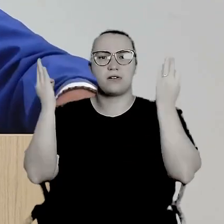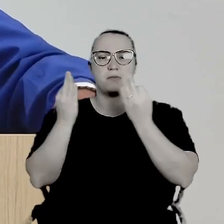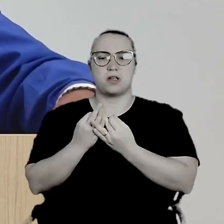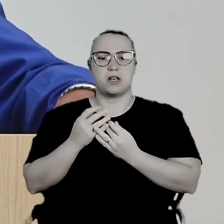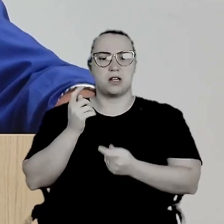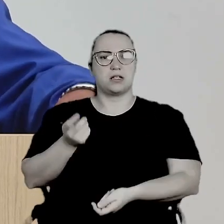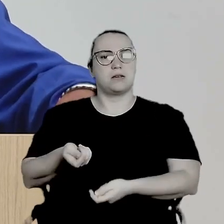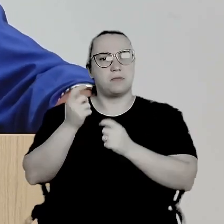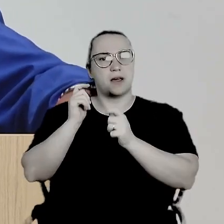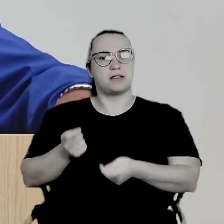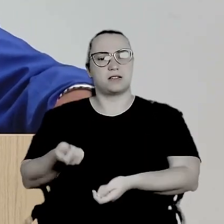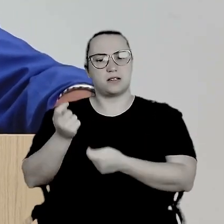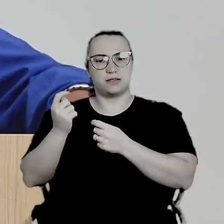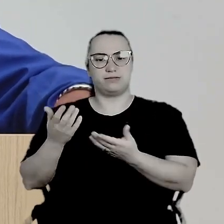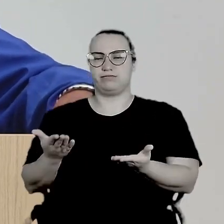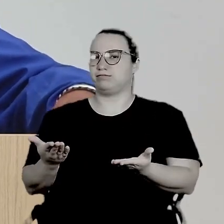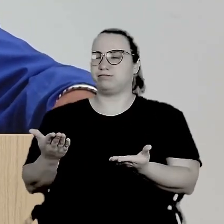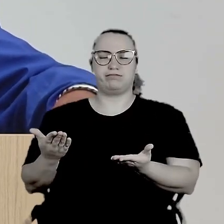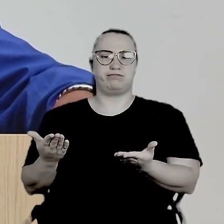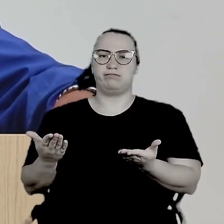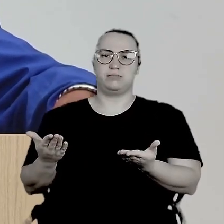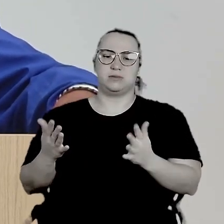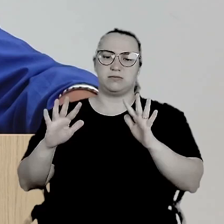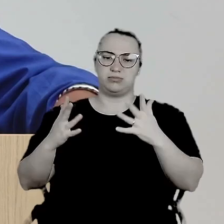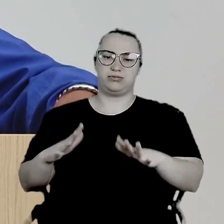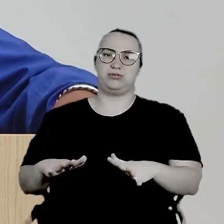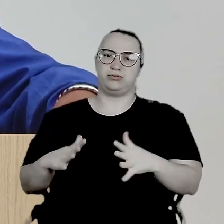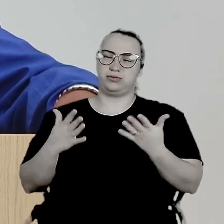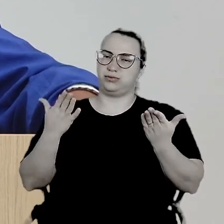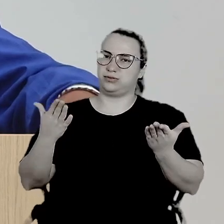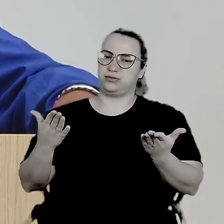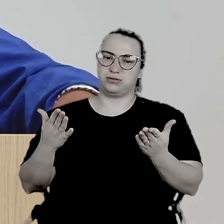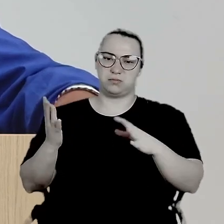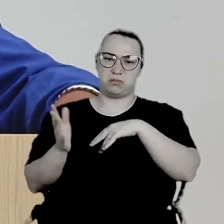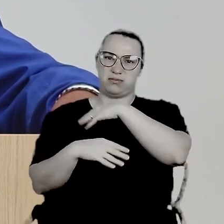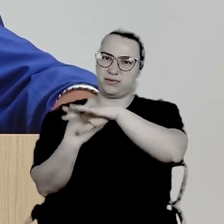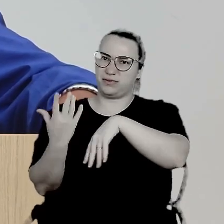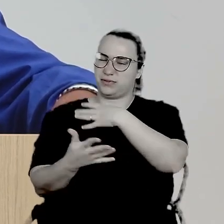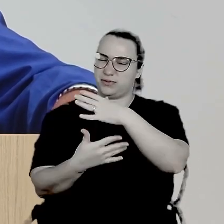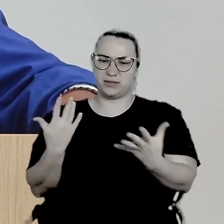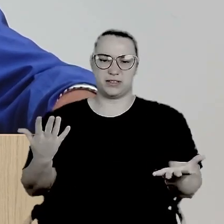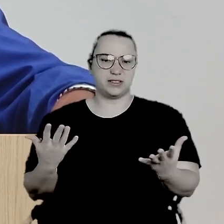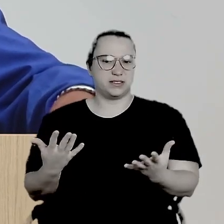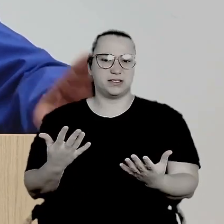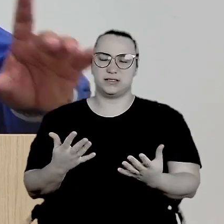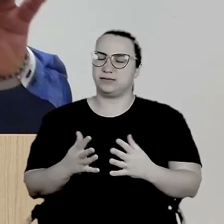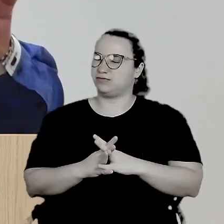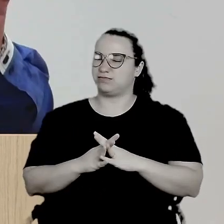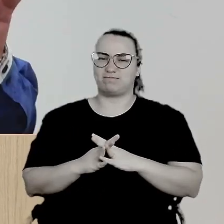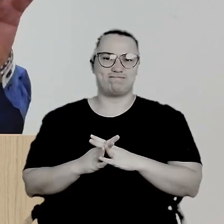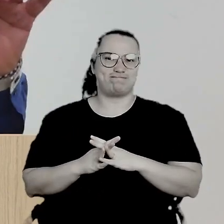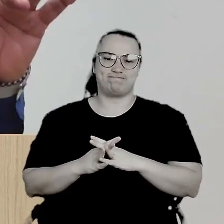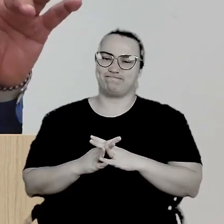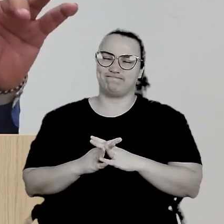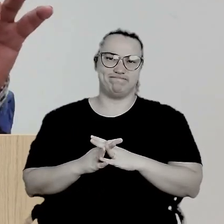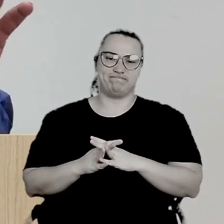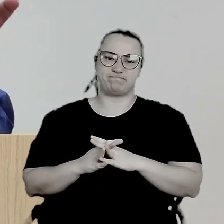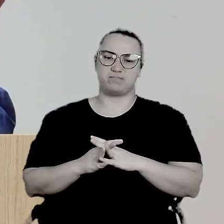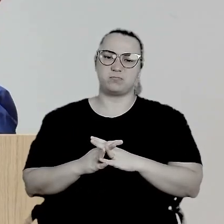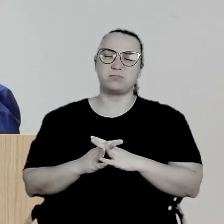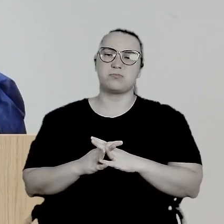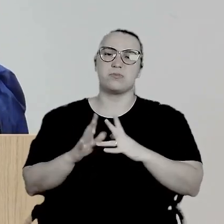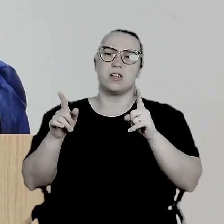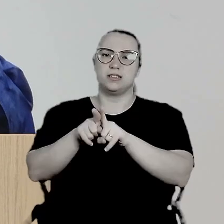e de repente virar um ondel, uma arapuca, que venha acontecer algo sinistro. Sem contar,